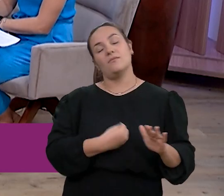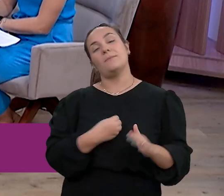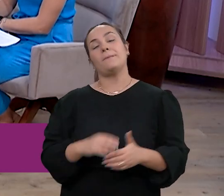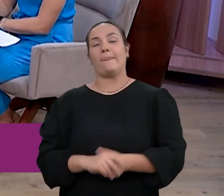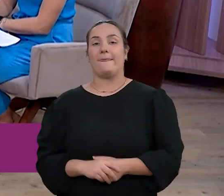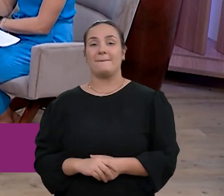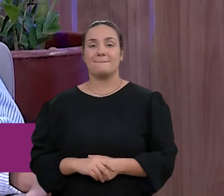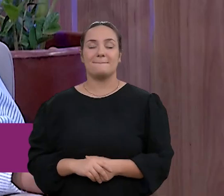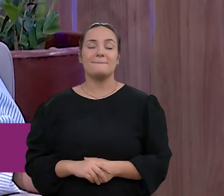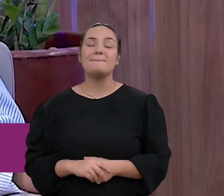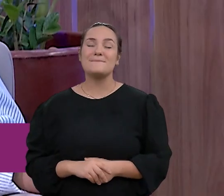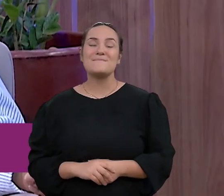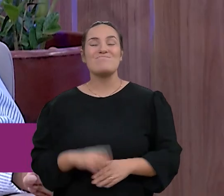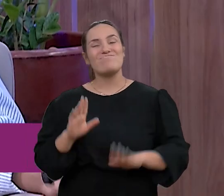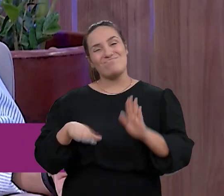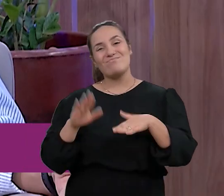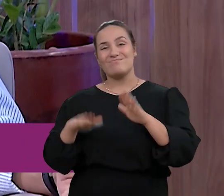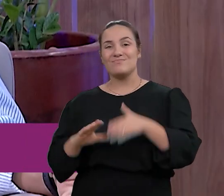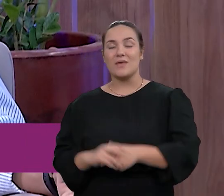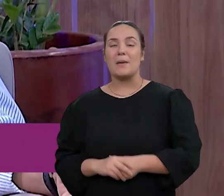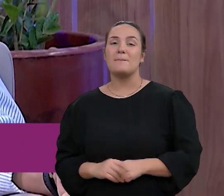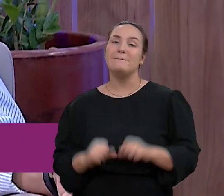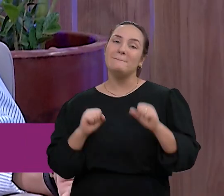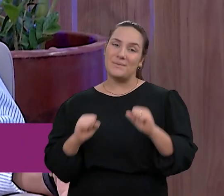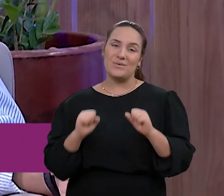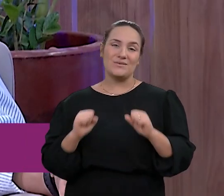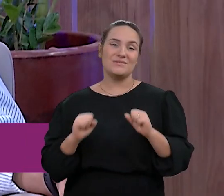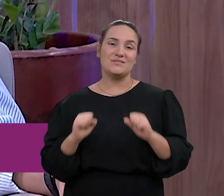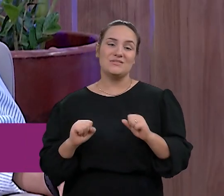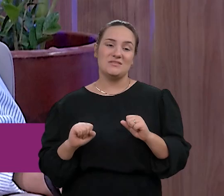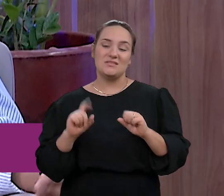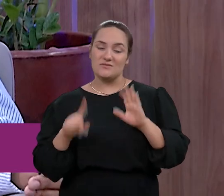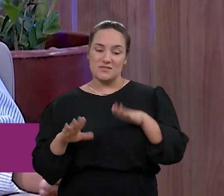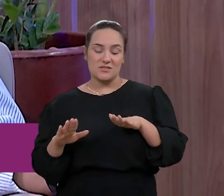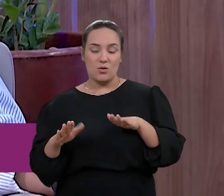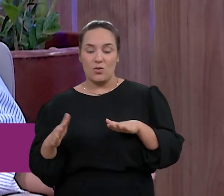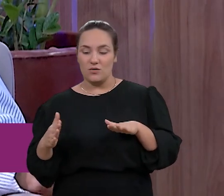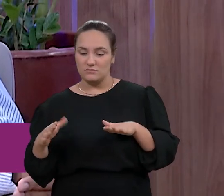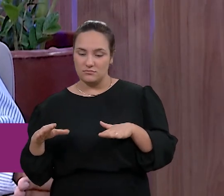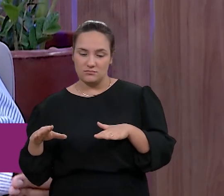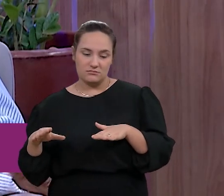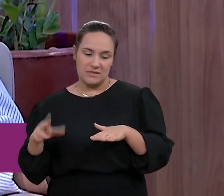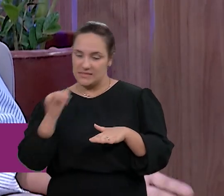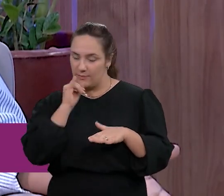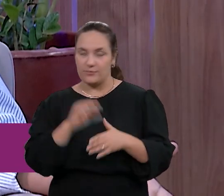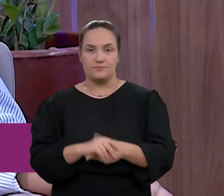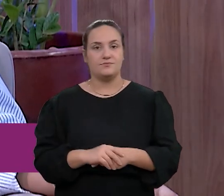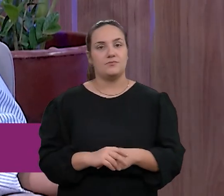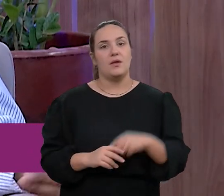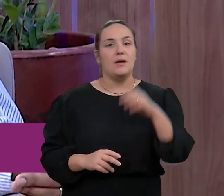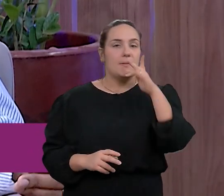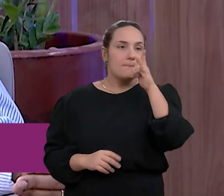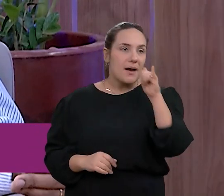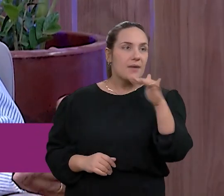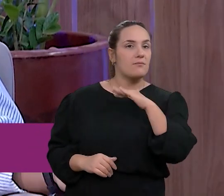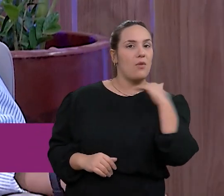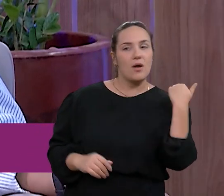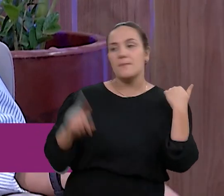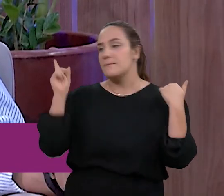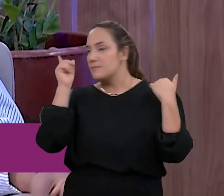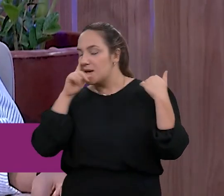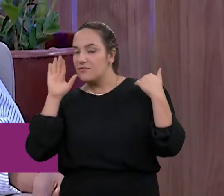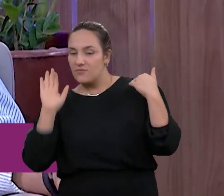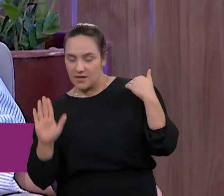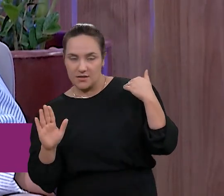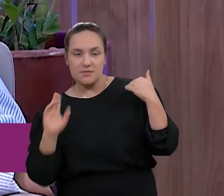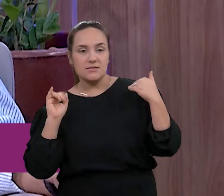vida e ela muitas vezes pode ficar com um outro cuidador que às vezes é quando é o pai a mãe viva Quando a mãe e o pai